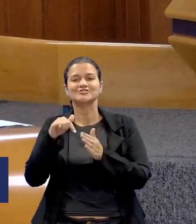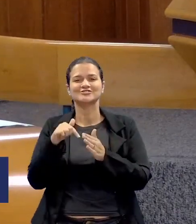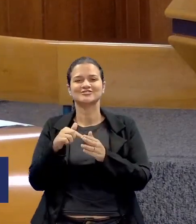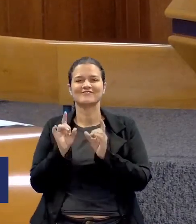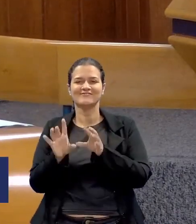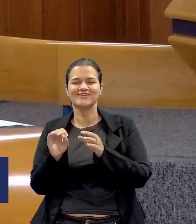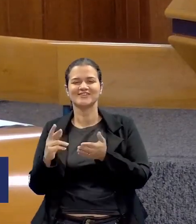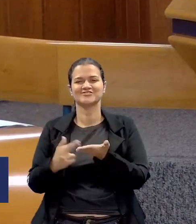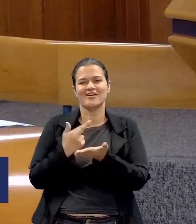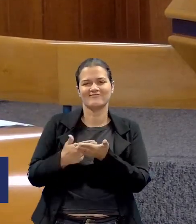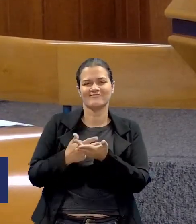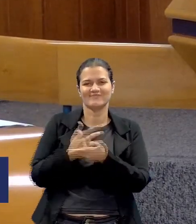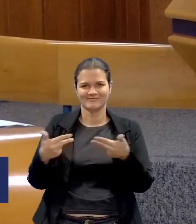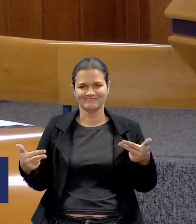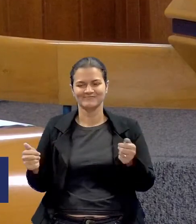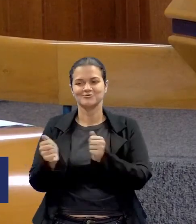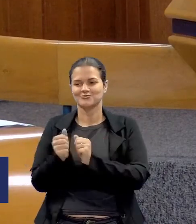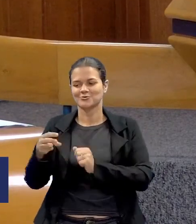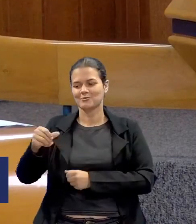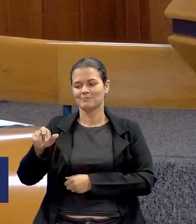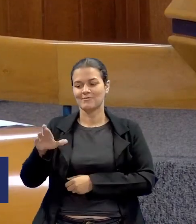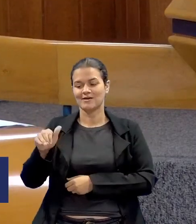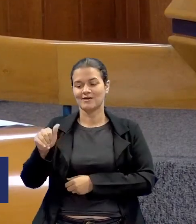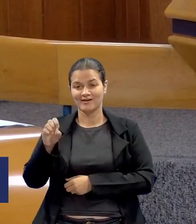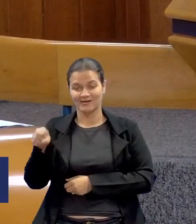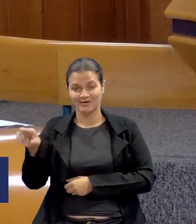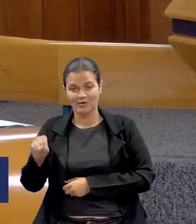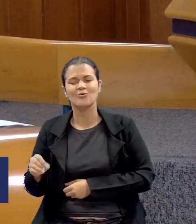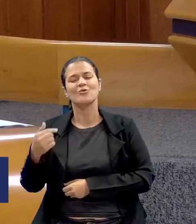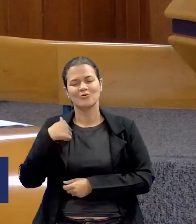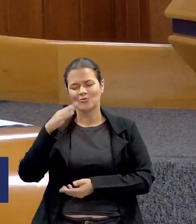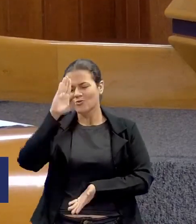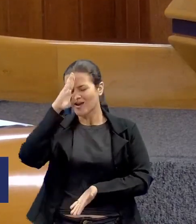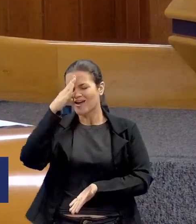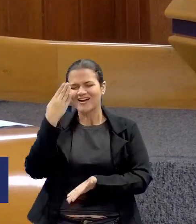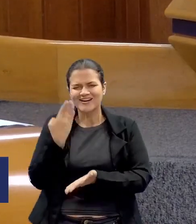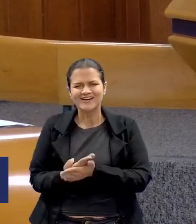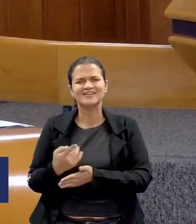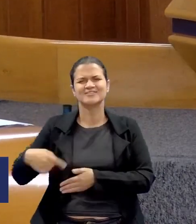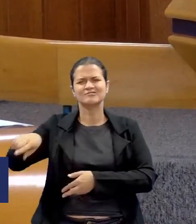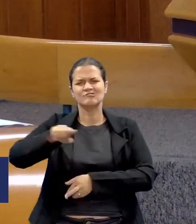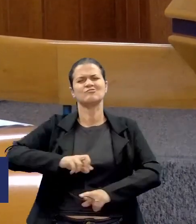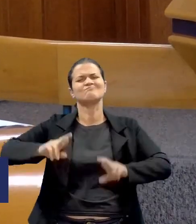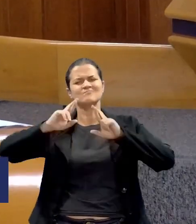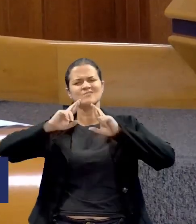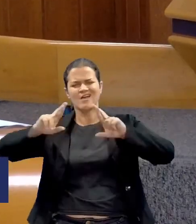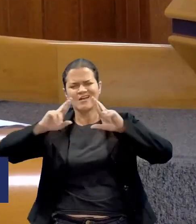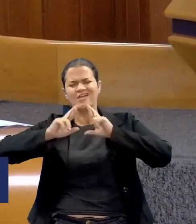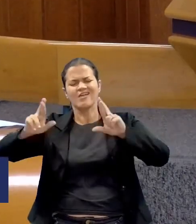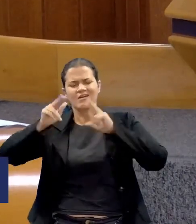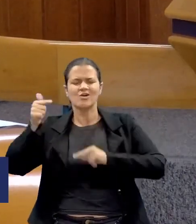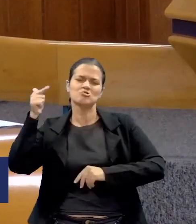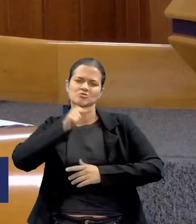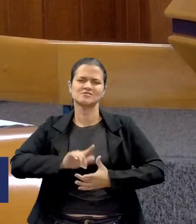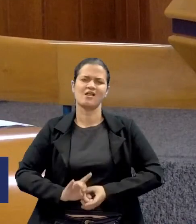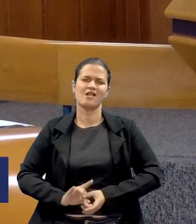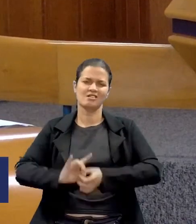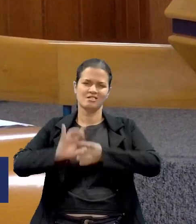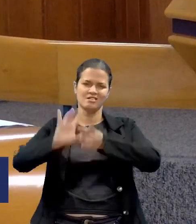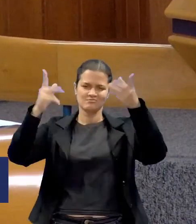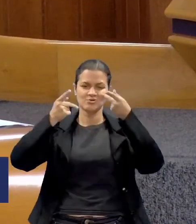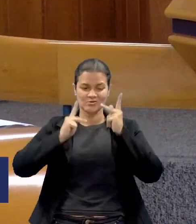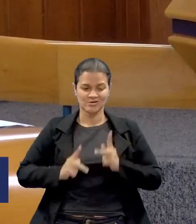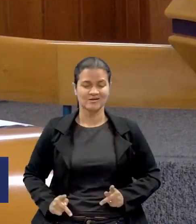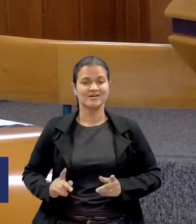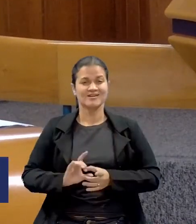Oséias Laurentino. Acreditei e acredito na anarquia como rumo e opção à liberdade humana, à libertação do senso